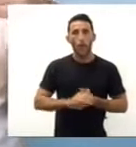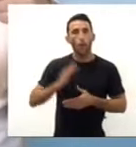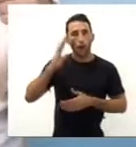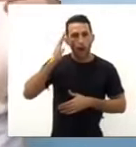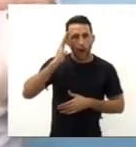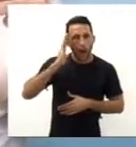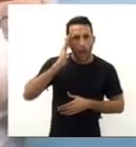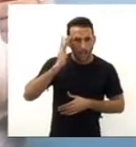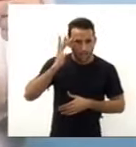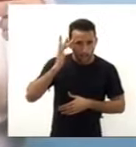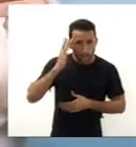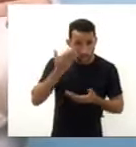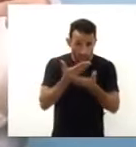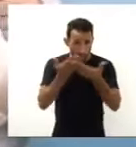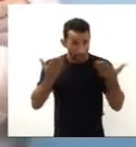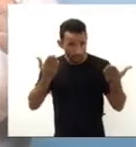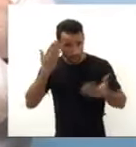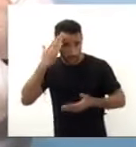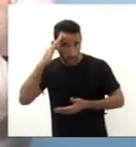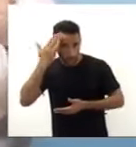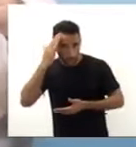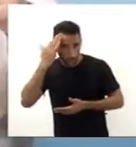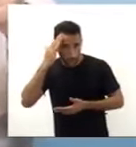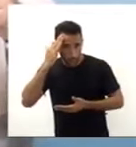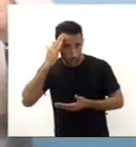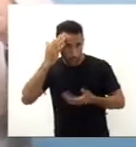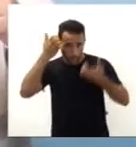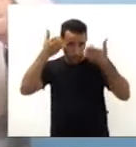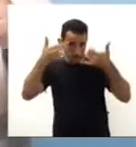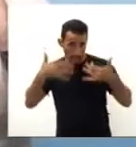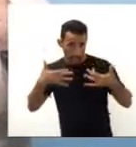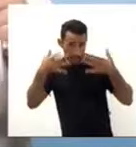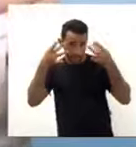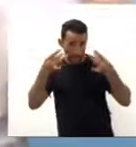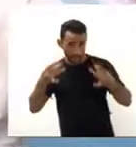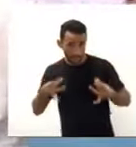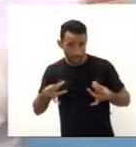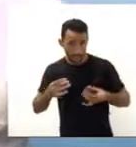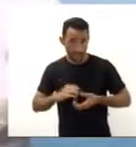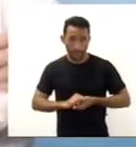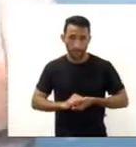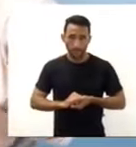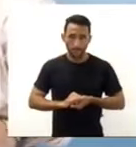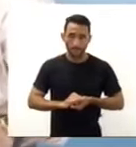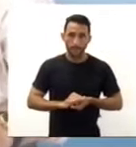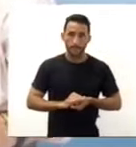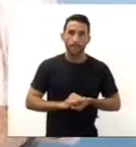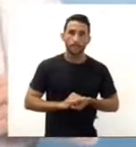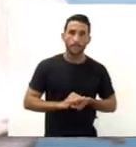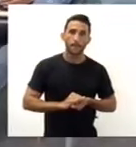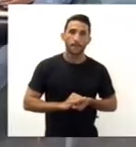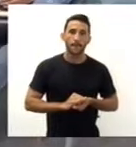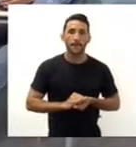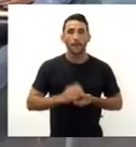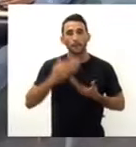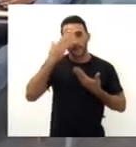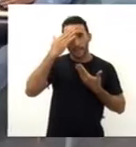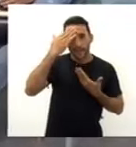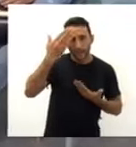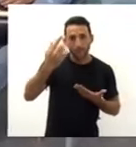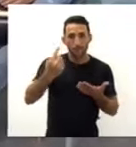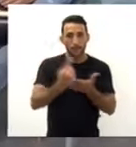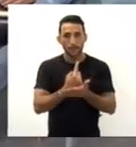já explicado, né, consegui explicar aí para os dois aí. Agradeço a